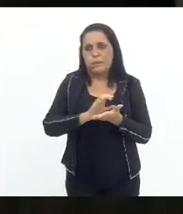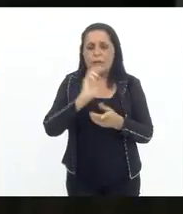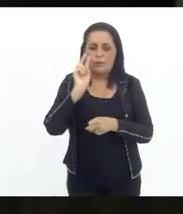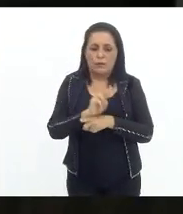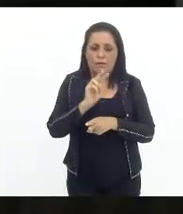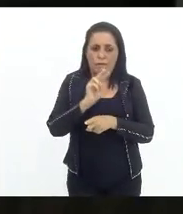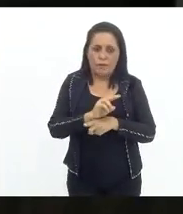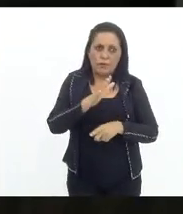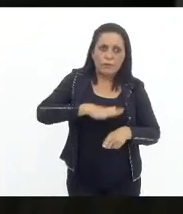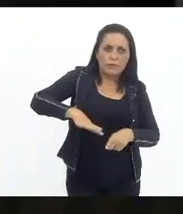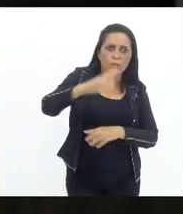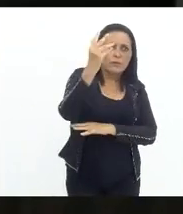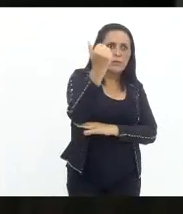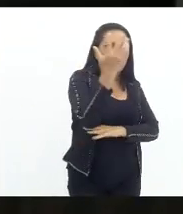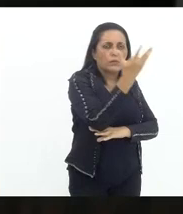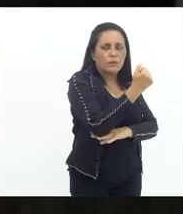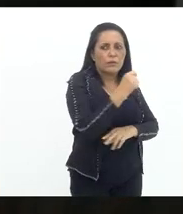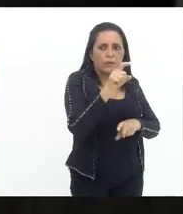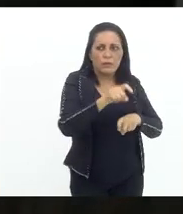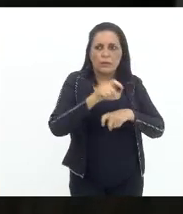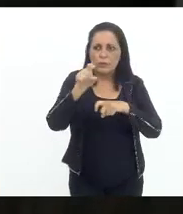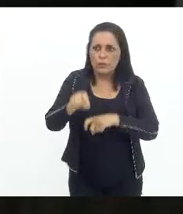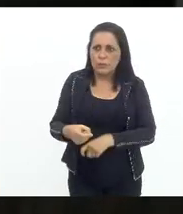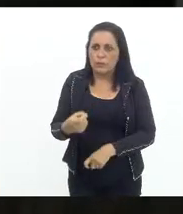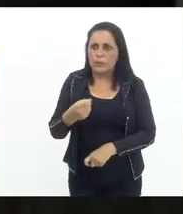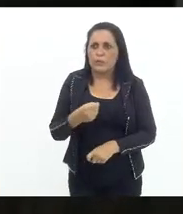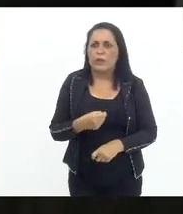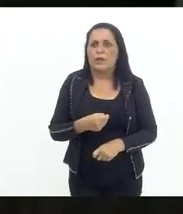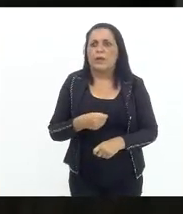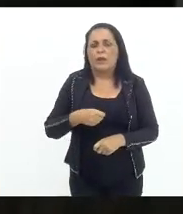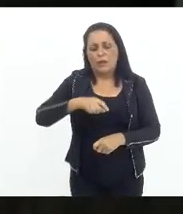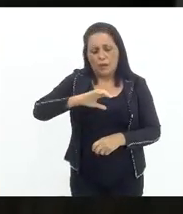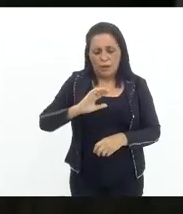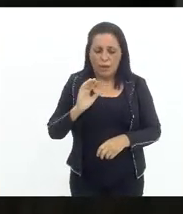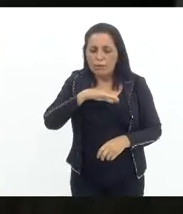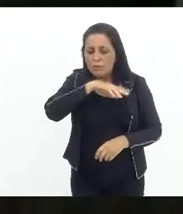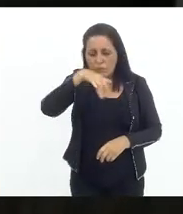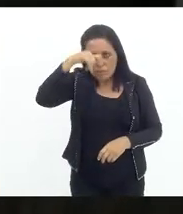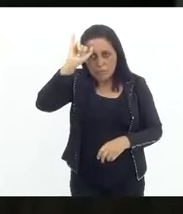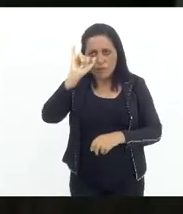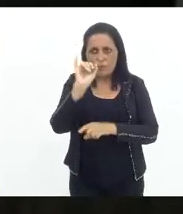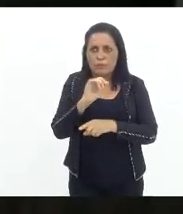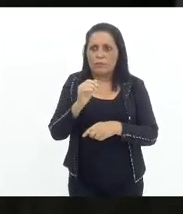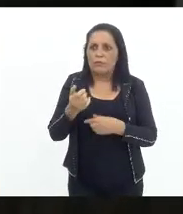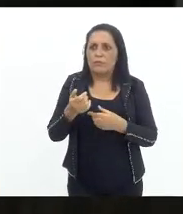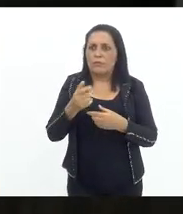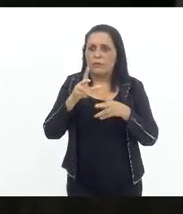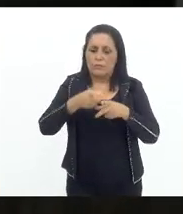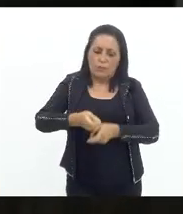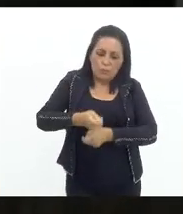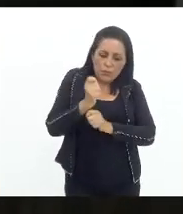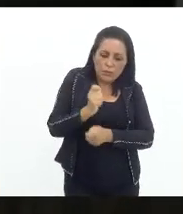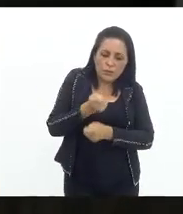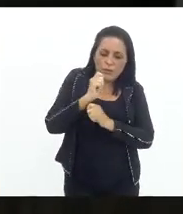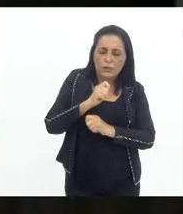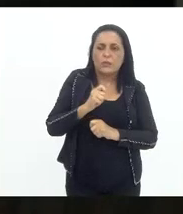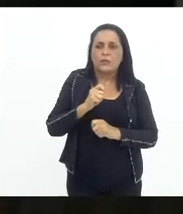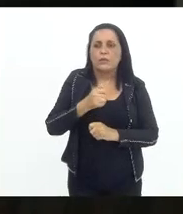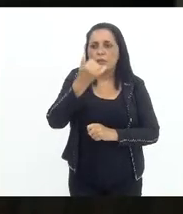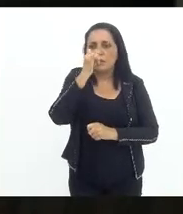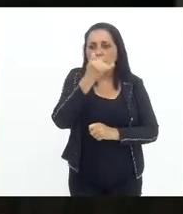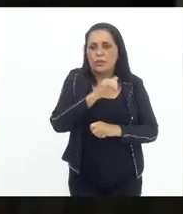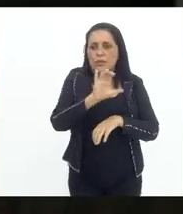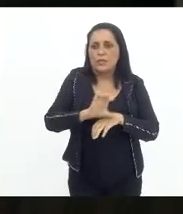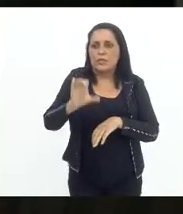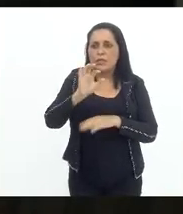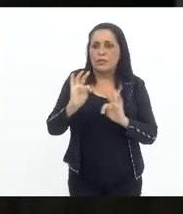de Saneamento Ambiental, de Agricultura, Pecuária, Política Rural, Agrária, Pesqueira, de Minas e Energia, de Ciência e